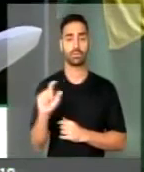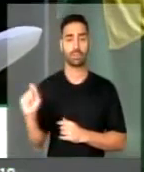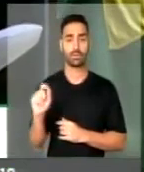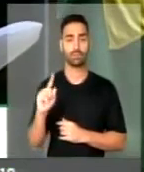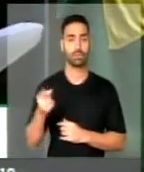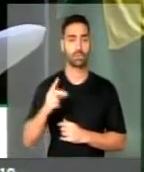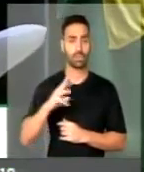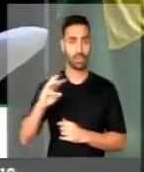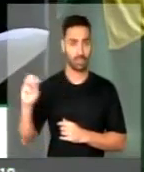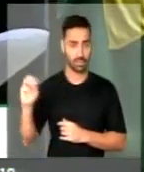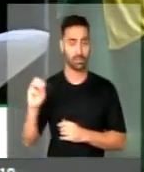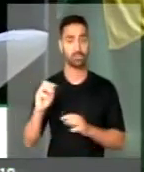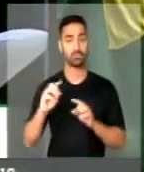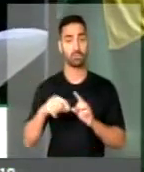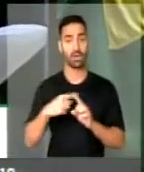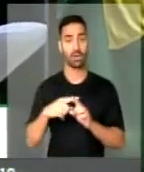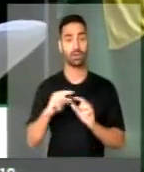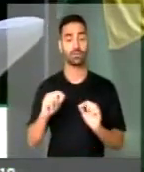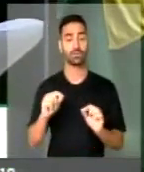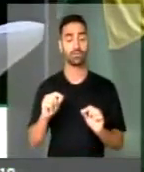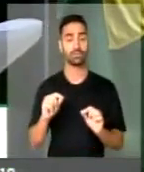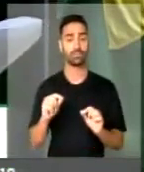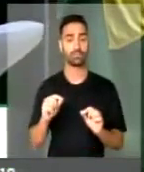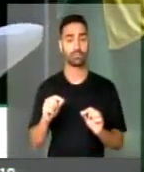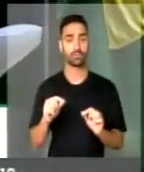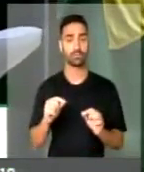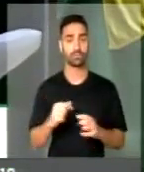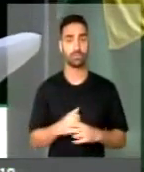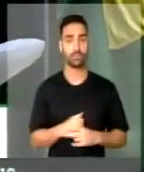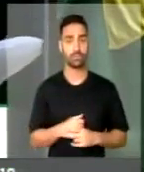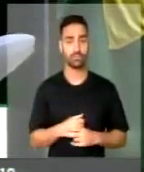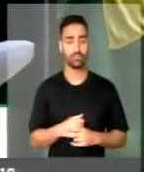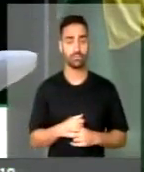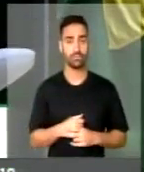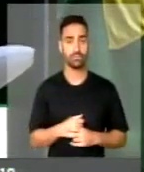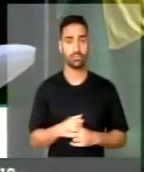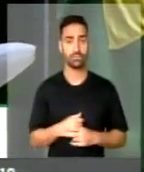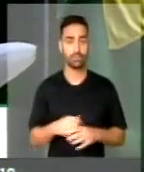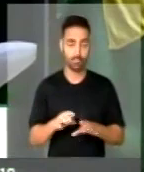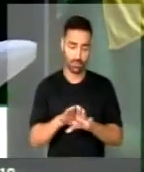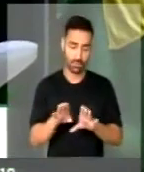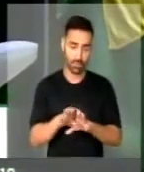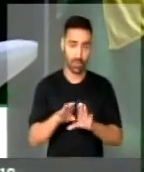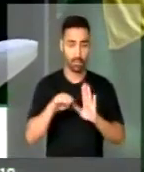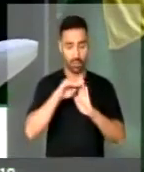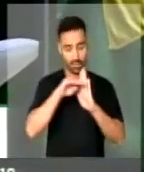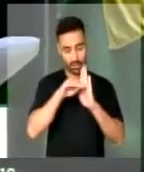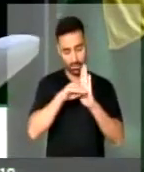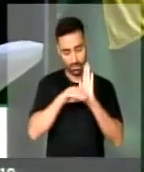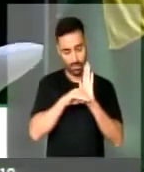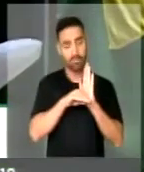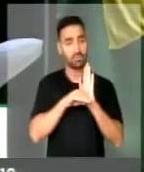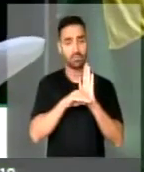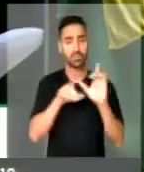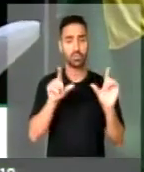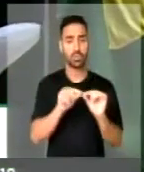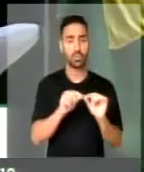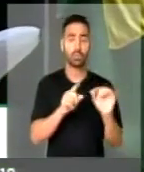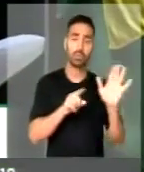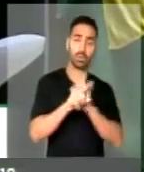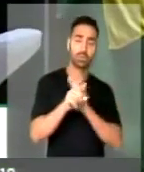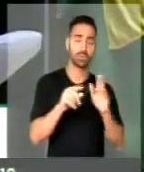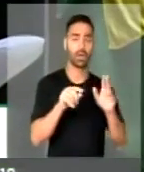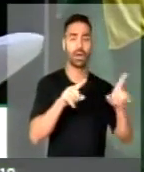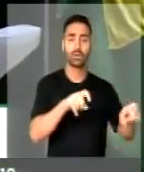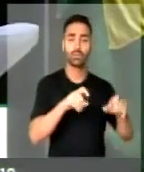1.300, mas, e o questionário também foi reduzido. Questões como a agricultura